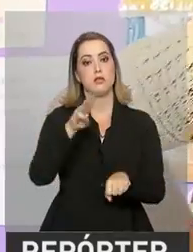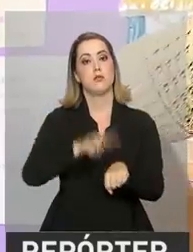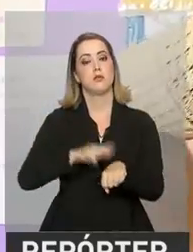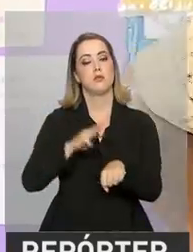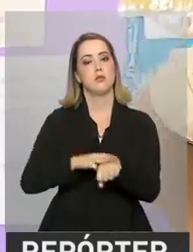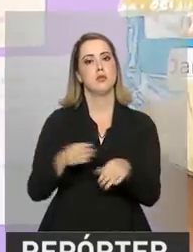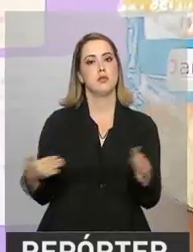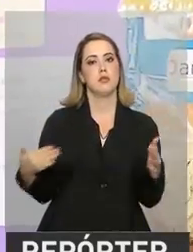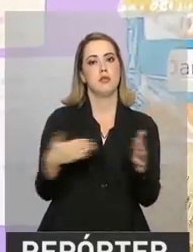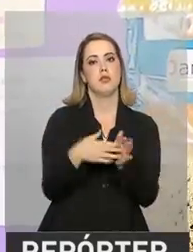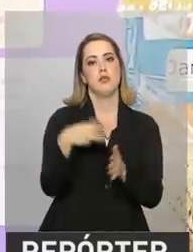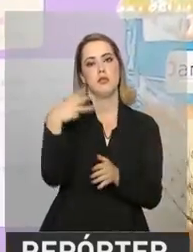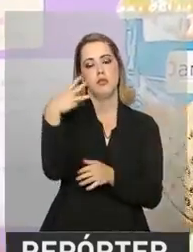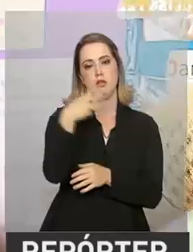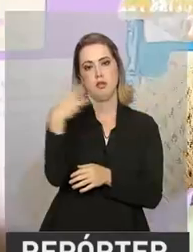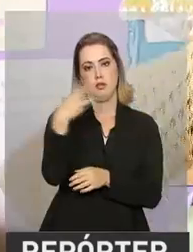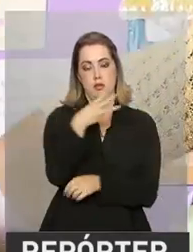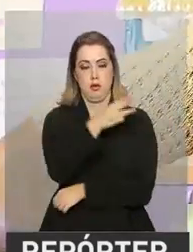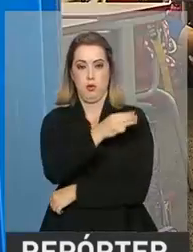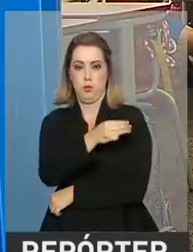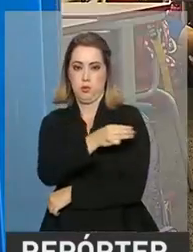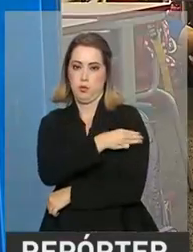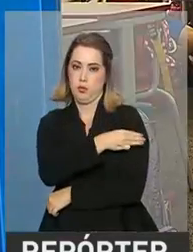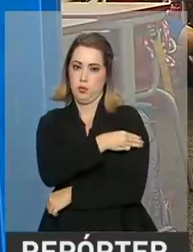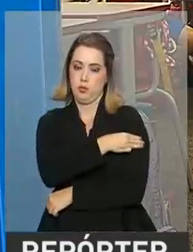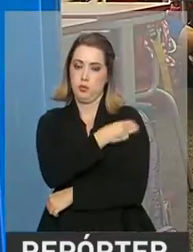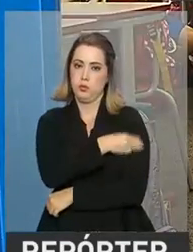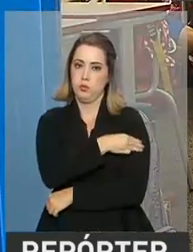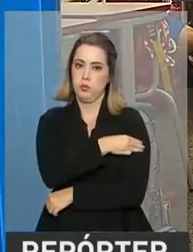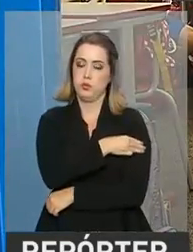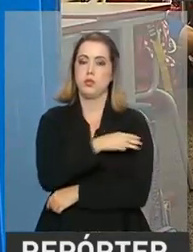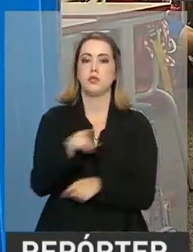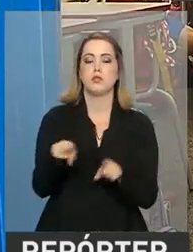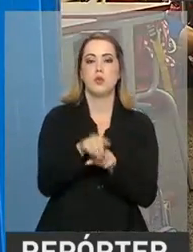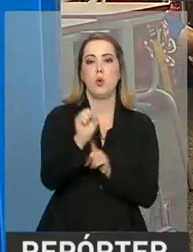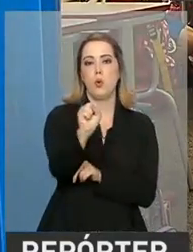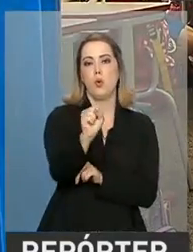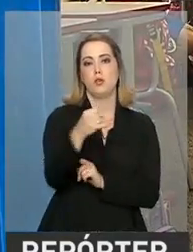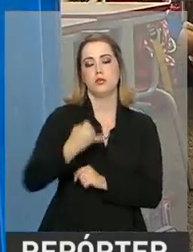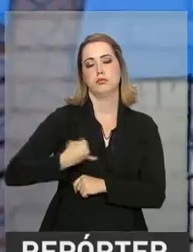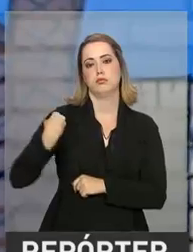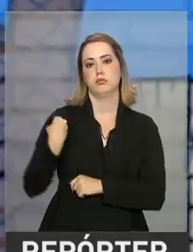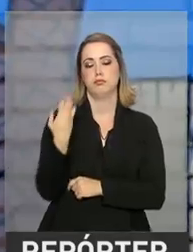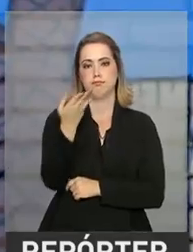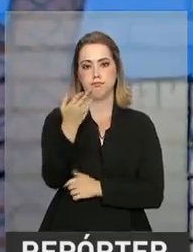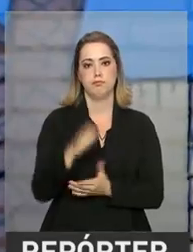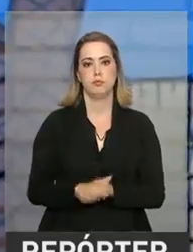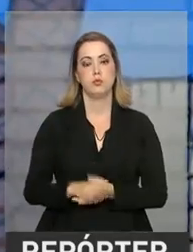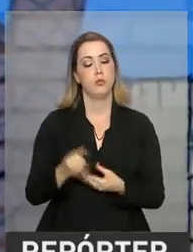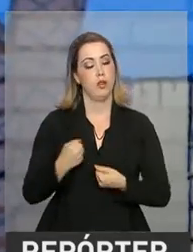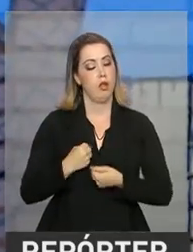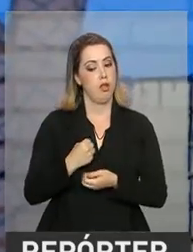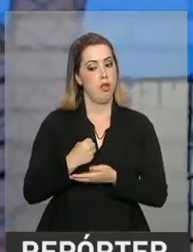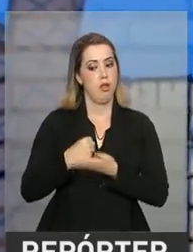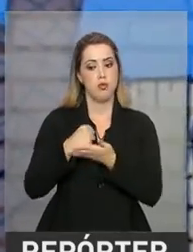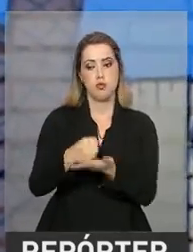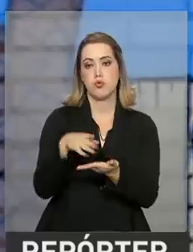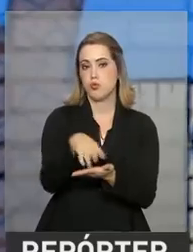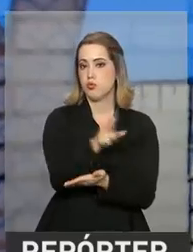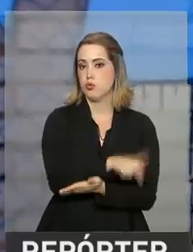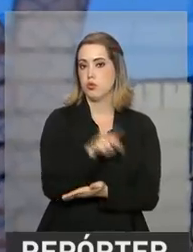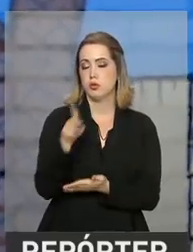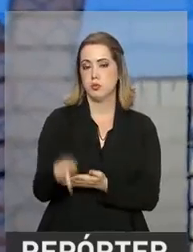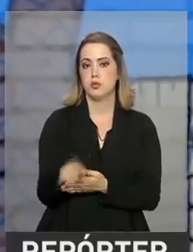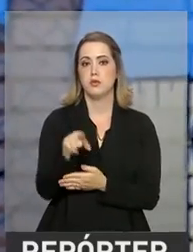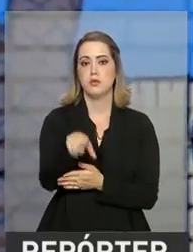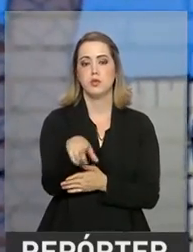ao fim do terceiro ano do ensino fundamental, ou seja, até os 8 anos de idade. Dá um suporte para o professor em sala de aula. Ele